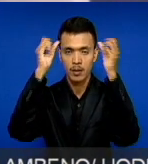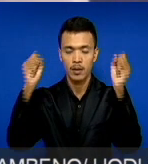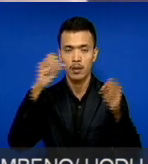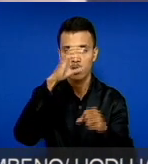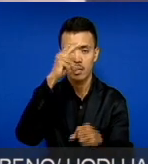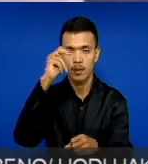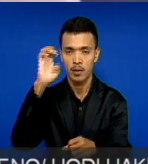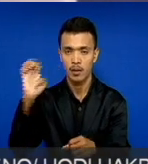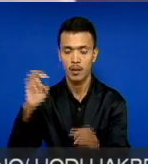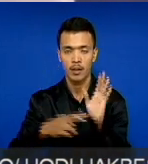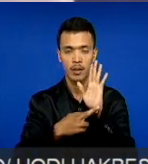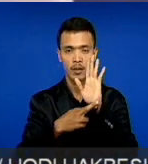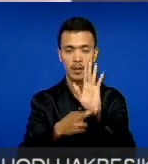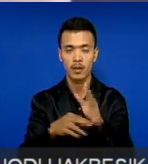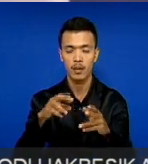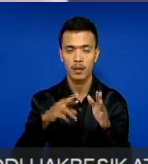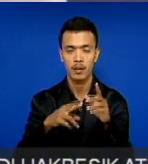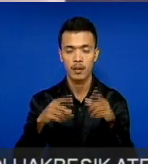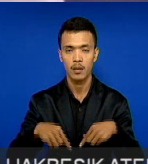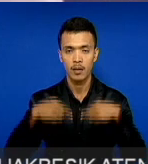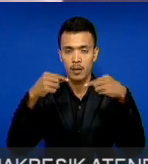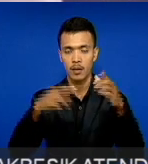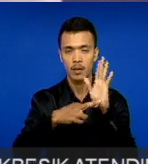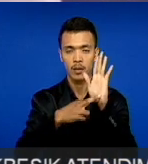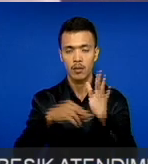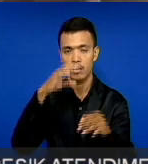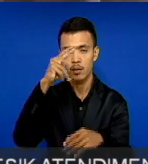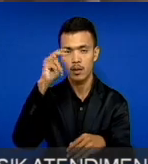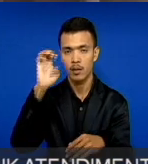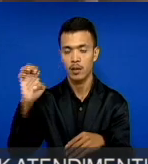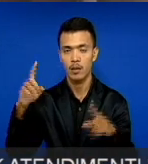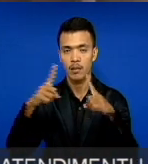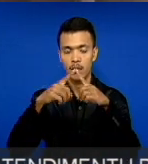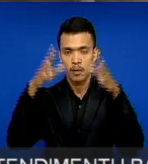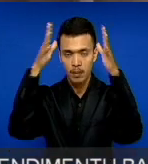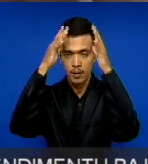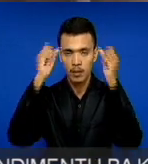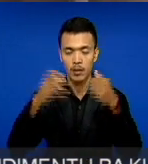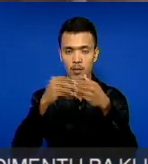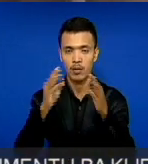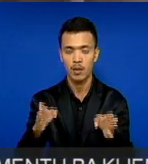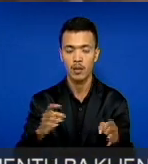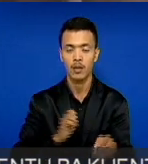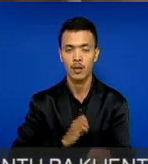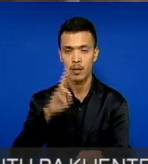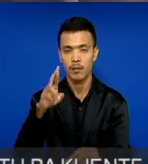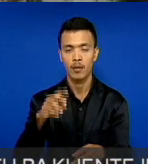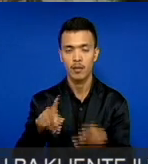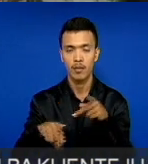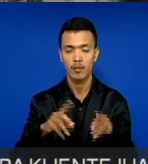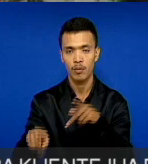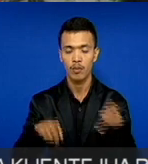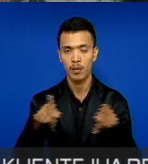entrega relatório Husi CNE, ba presidente Autoridade Município Hermera. Total população em município